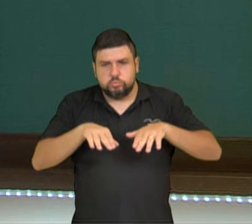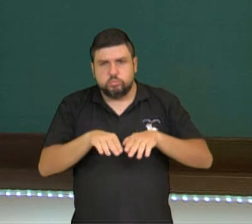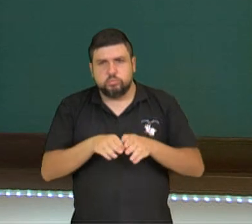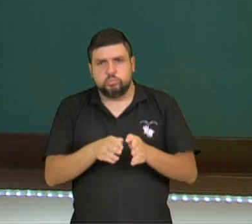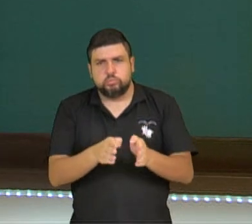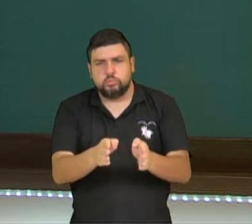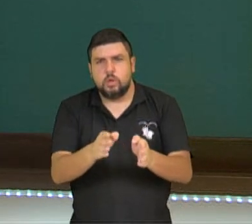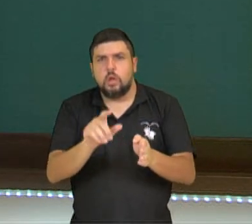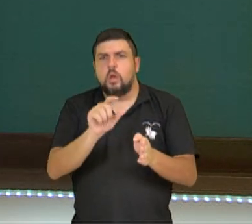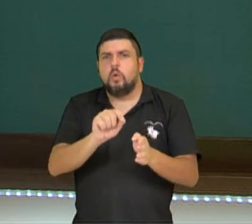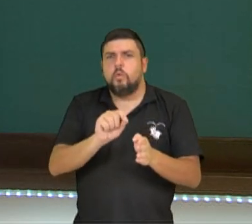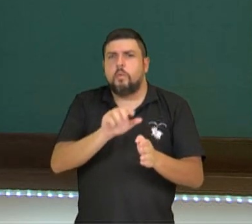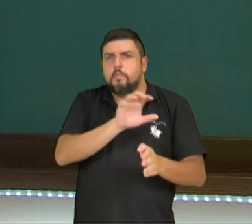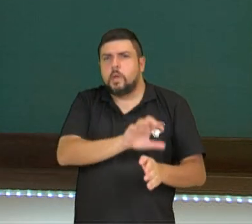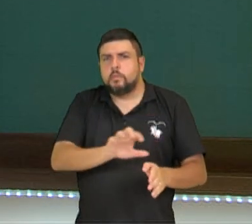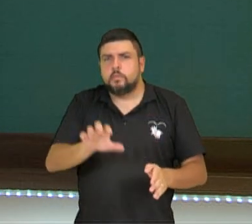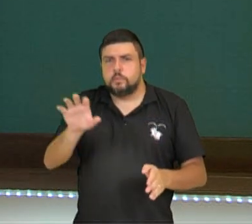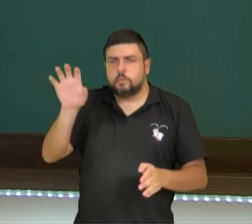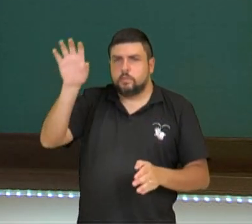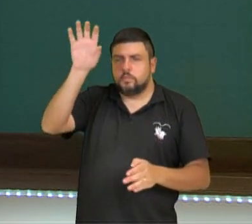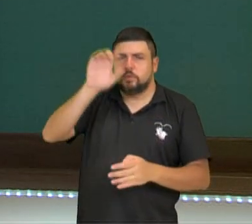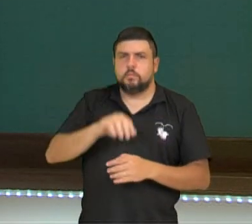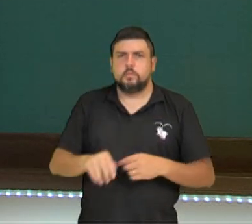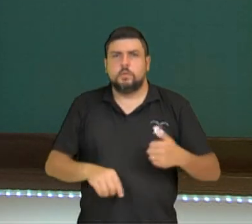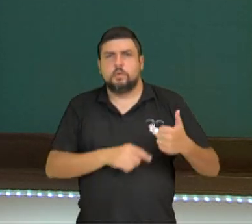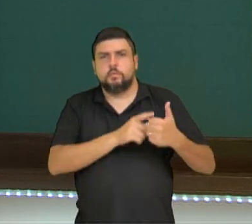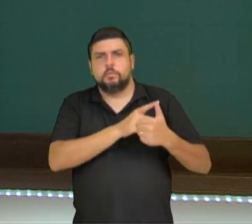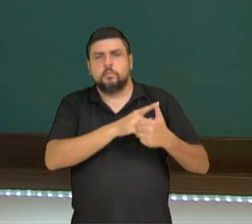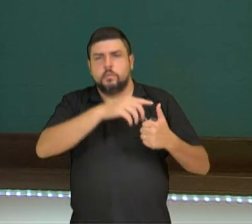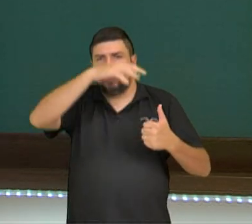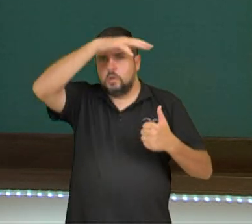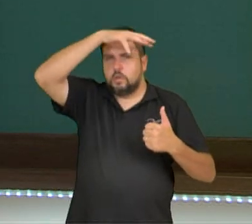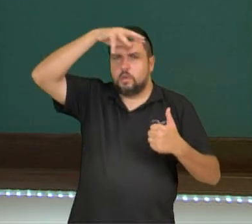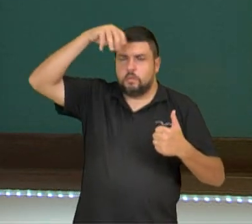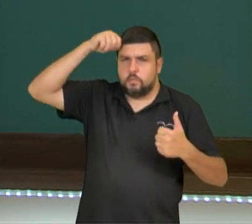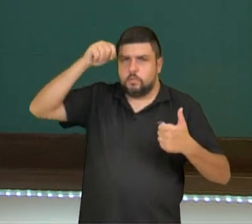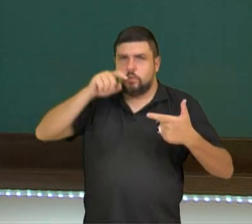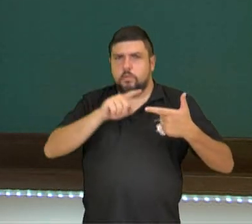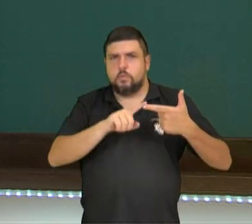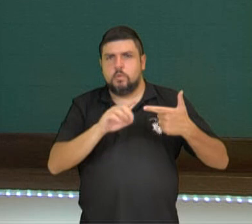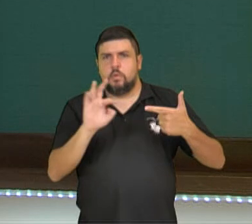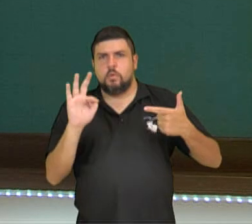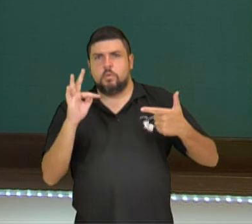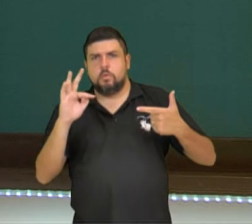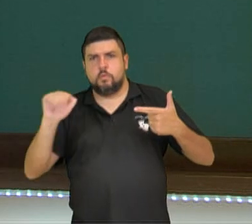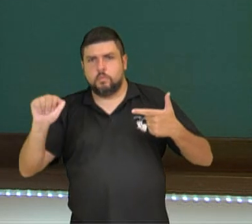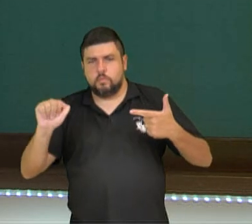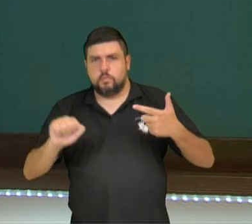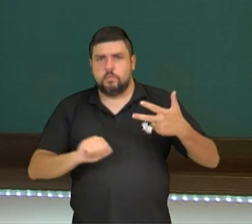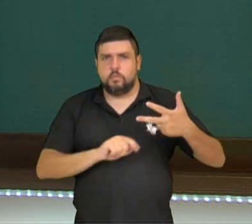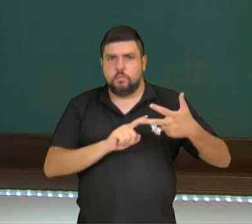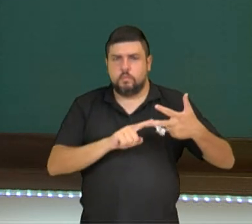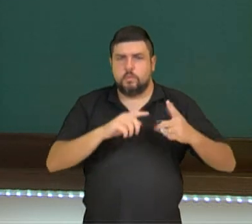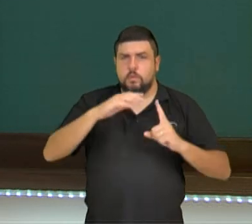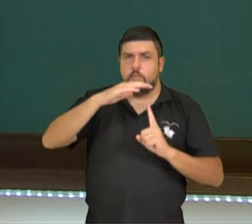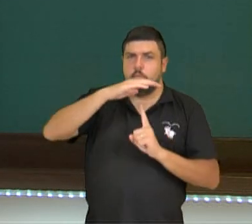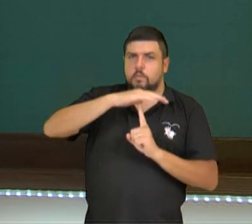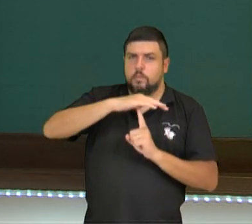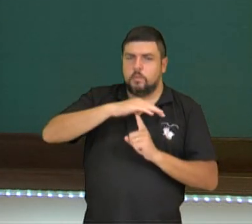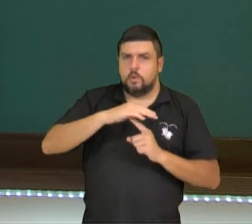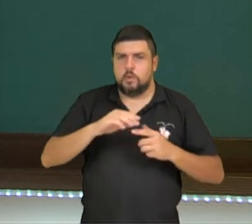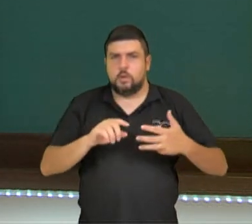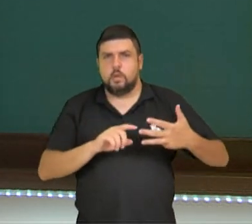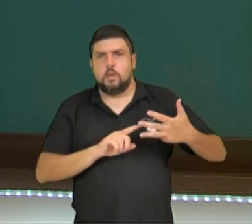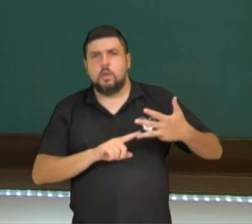entre as grandes bacias hidrográficas, a bacia amazônica, a do Tocantins-Araguaia, a do Paraná, a do